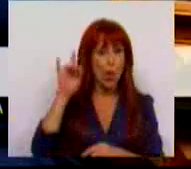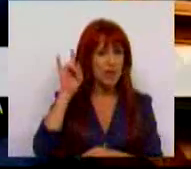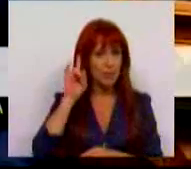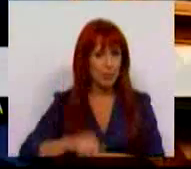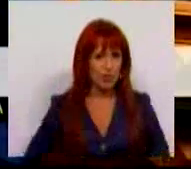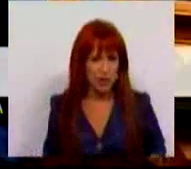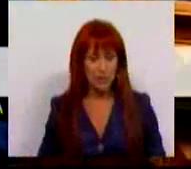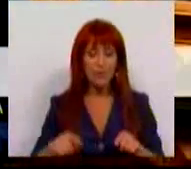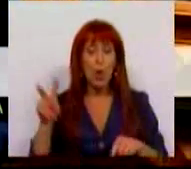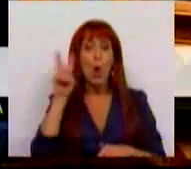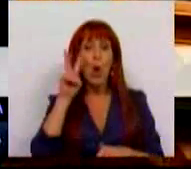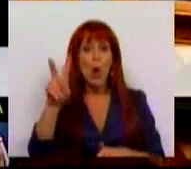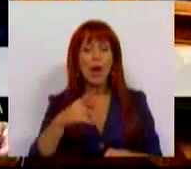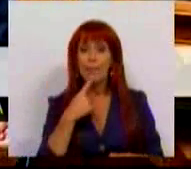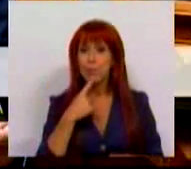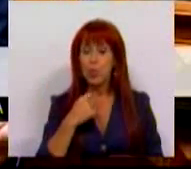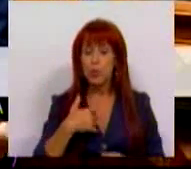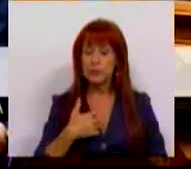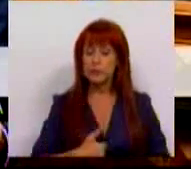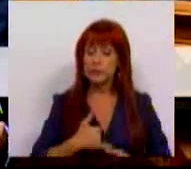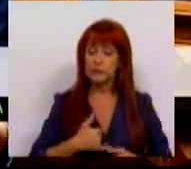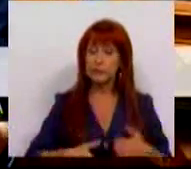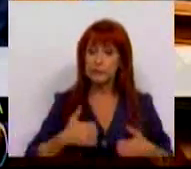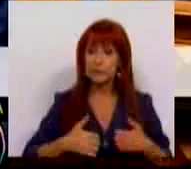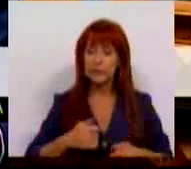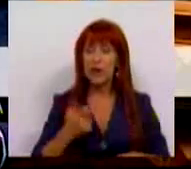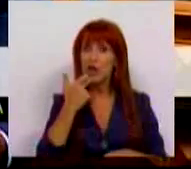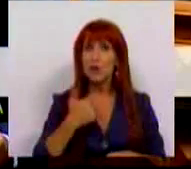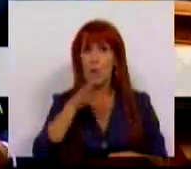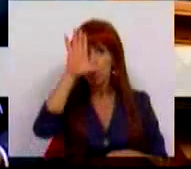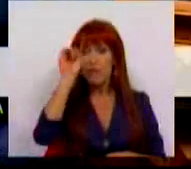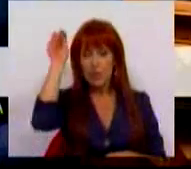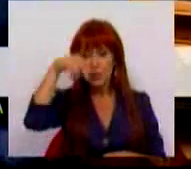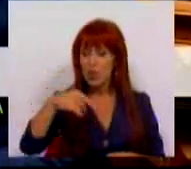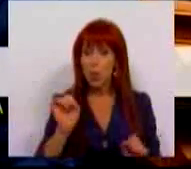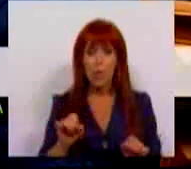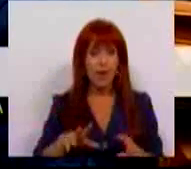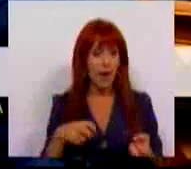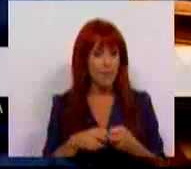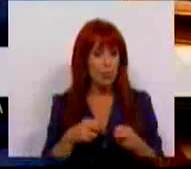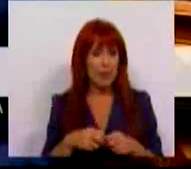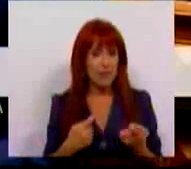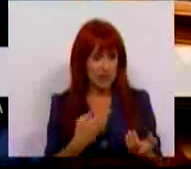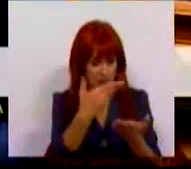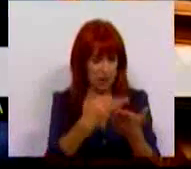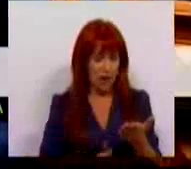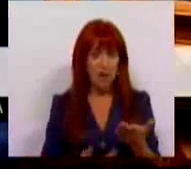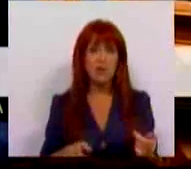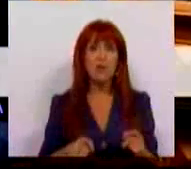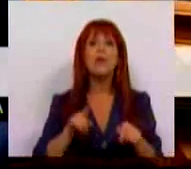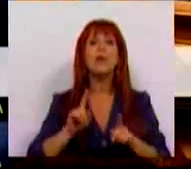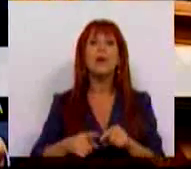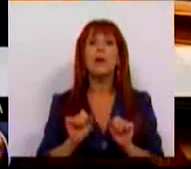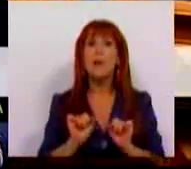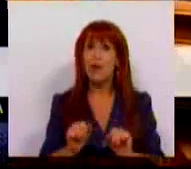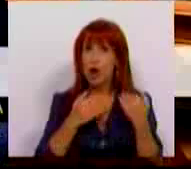pertinentes. Olhamos com muita apreensão a ausência de resposta do Governo da República para os problemas identificados e que são